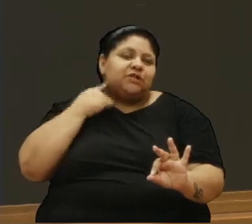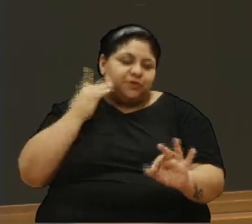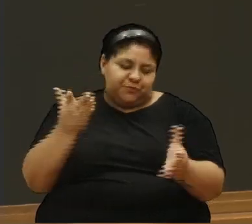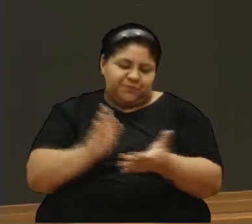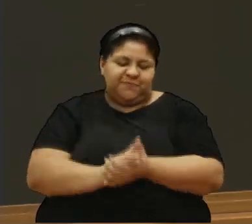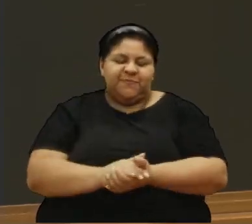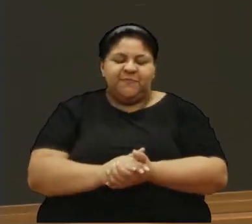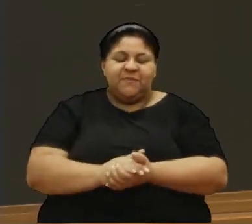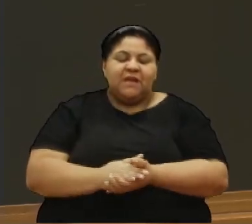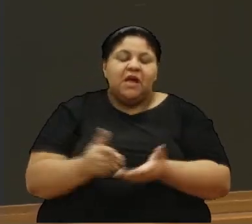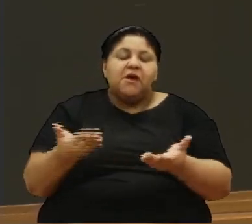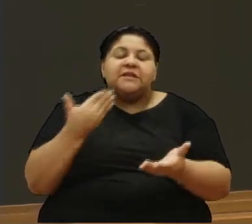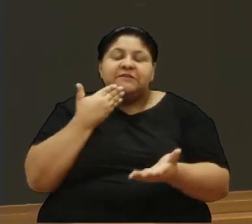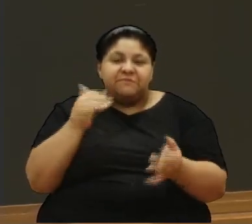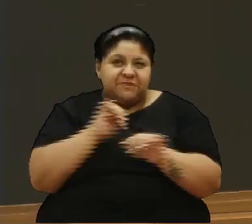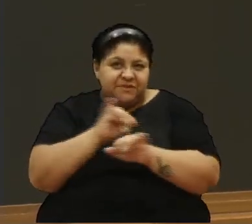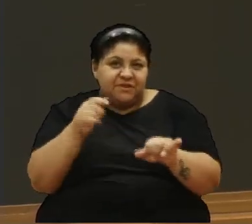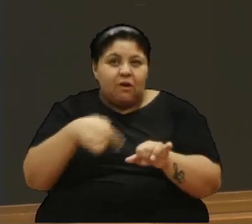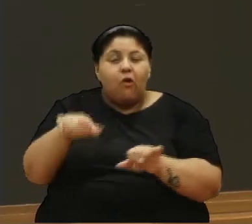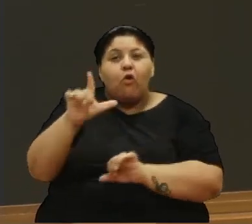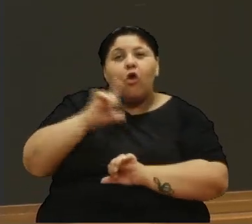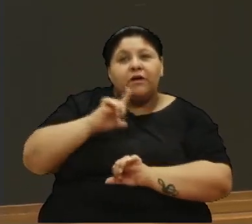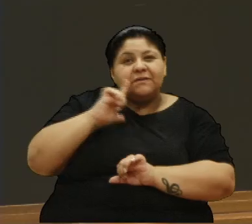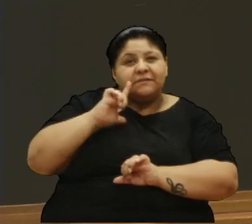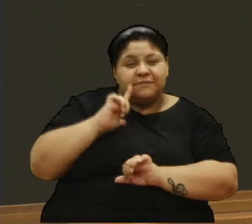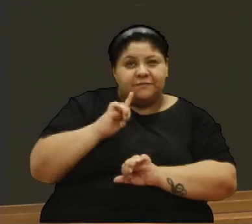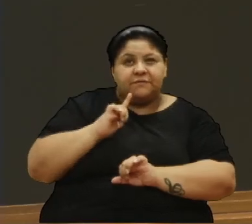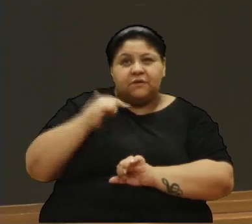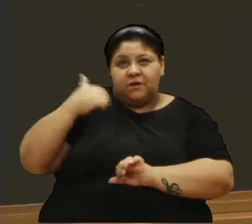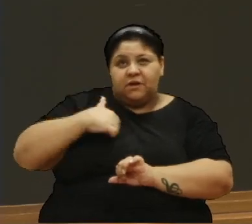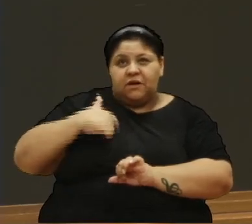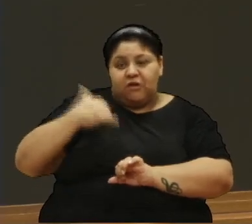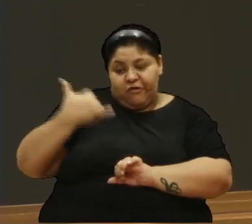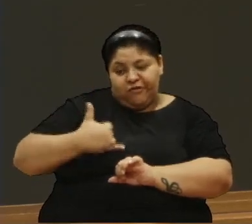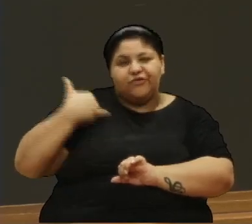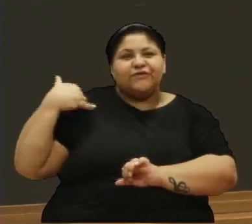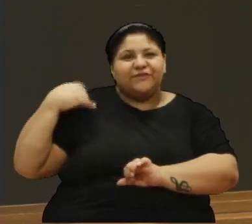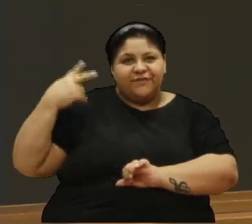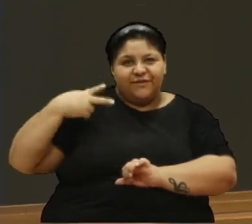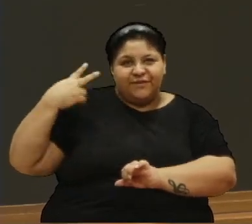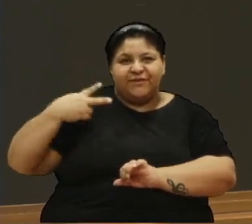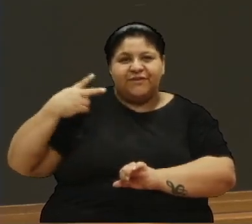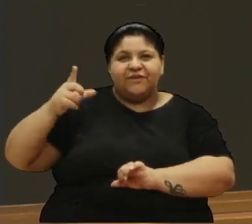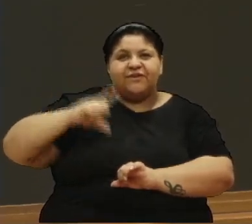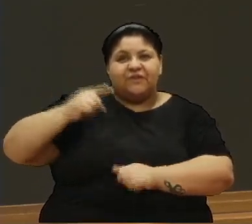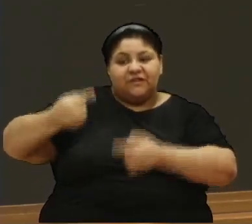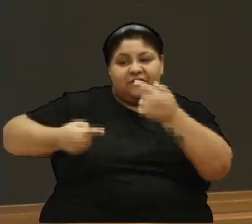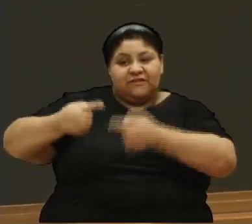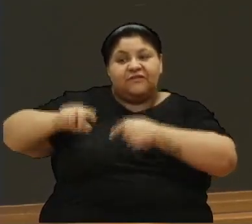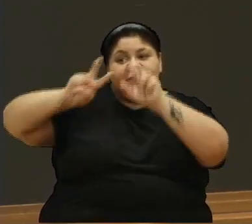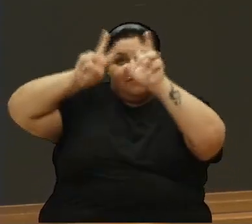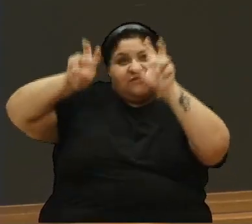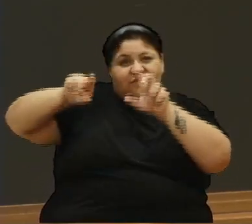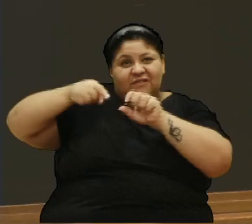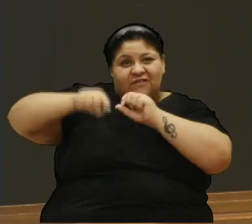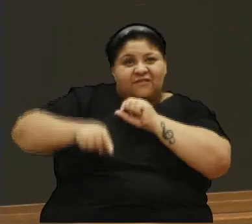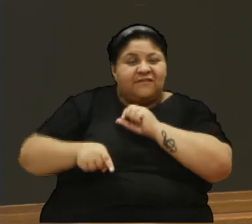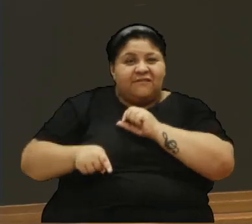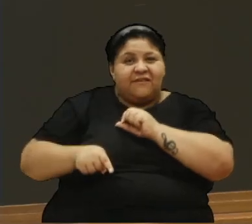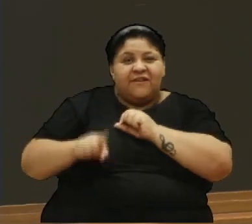esse pedido de informação é que nós temos... Eu sou um orgulhoso vereador dessa legislatura, porque nós debatemos os temas a fundo e não